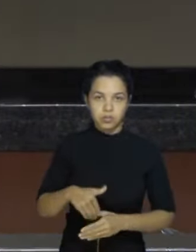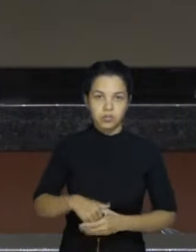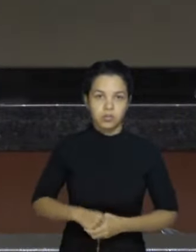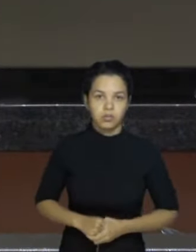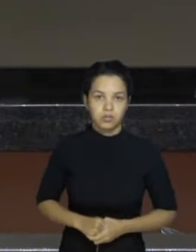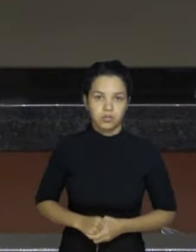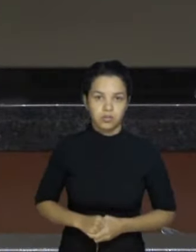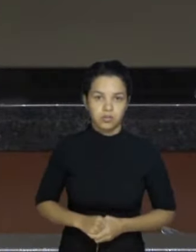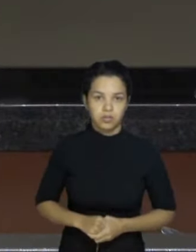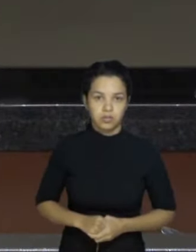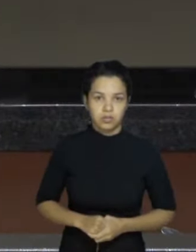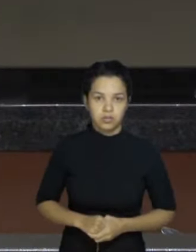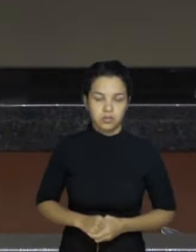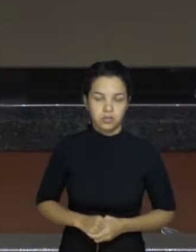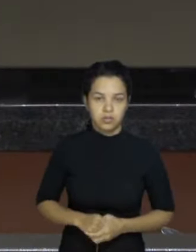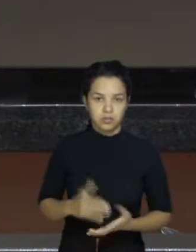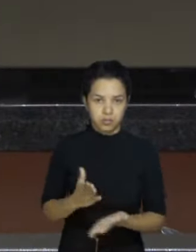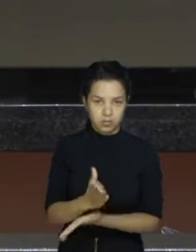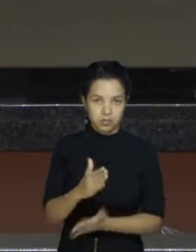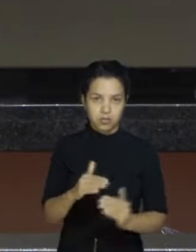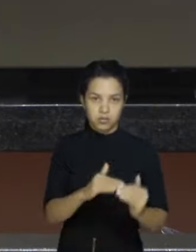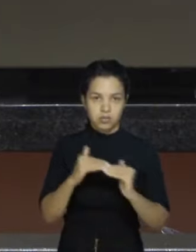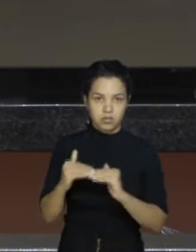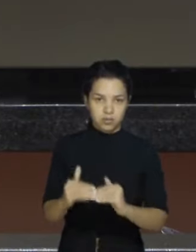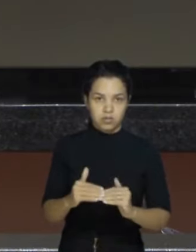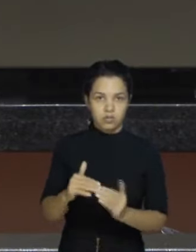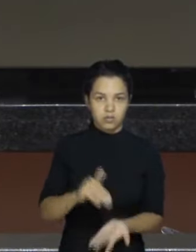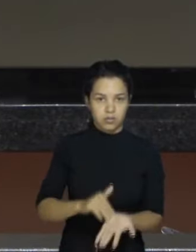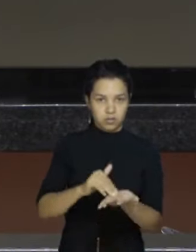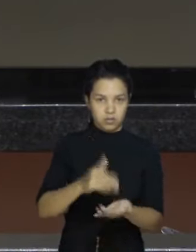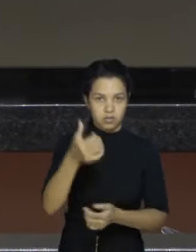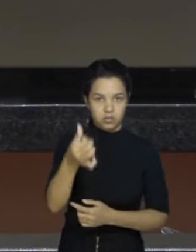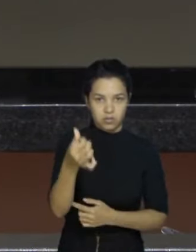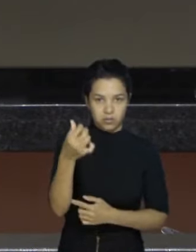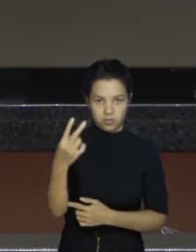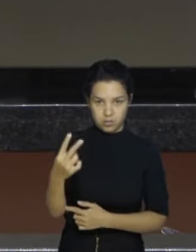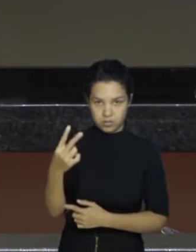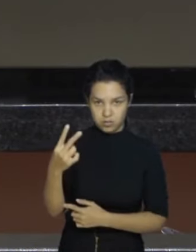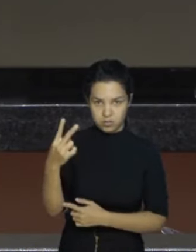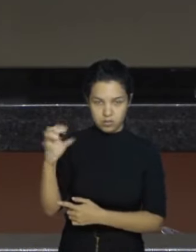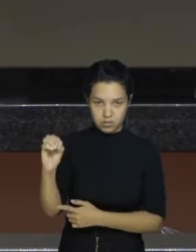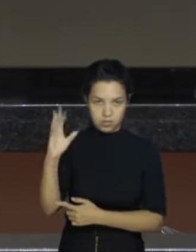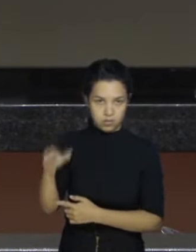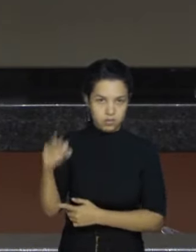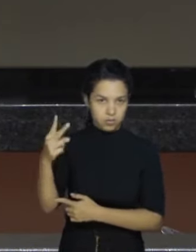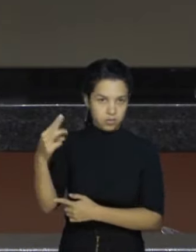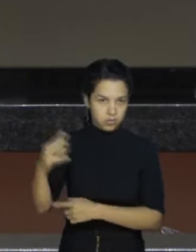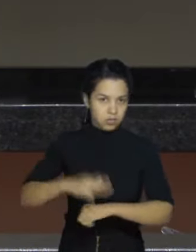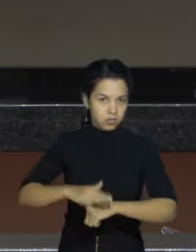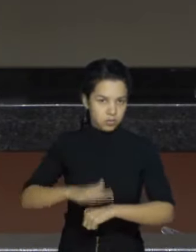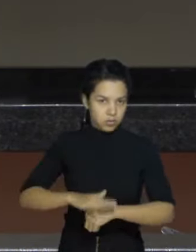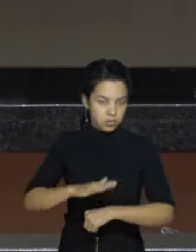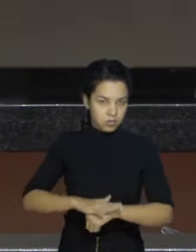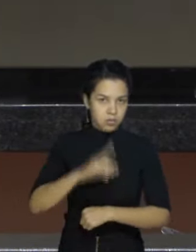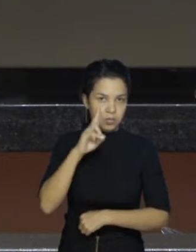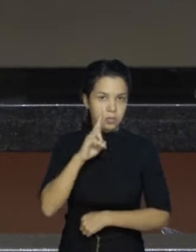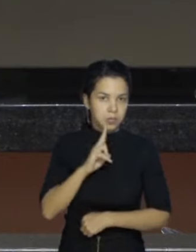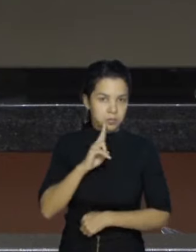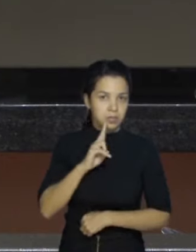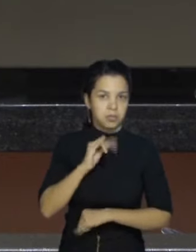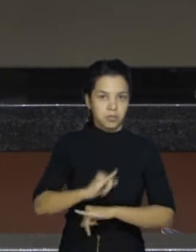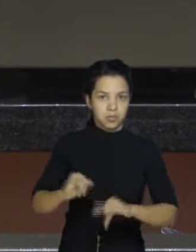aprovam permanência como se encontra aprovado por unanimidade 620/2023 autoria Deputado se manifestando aplausos ao